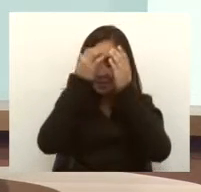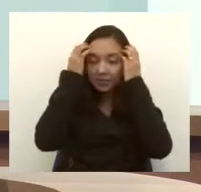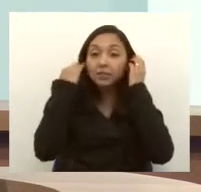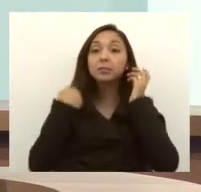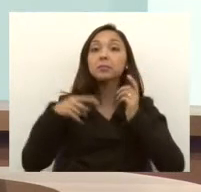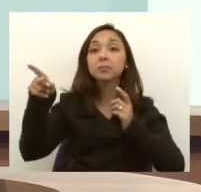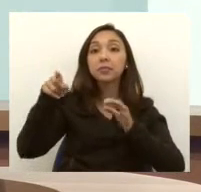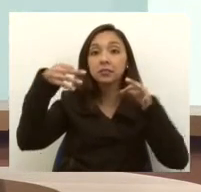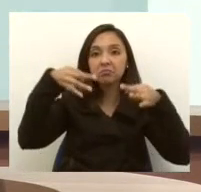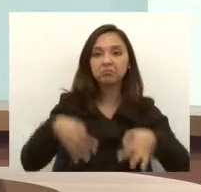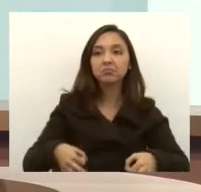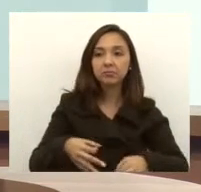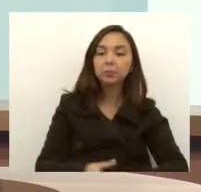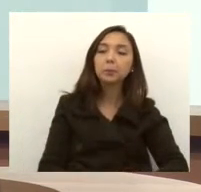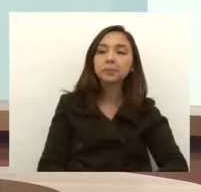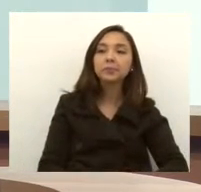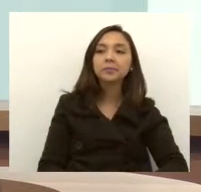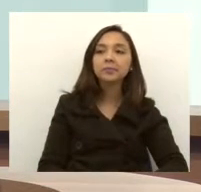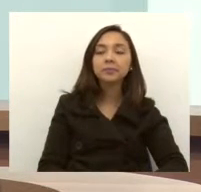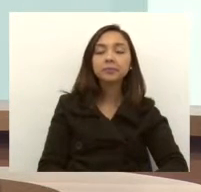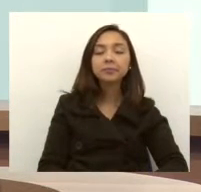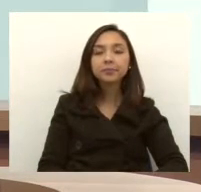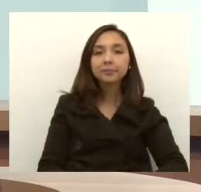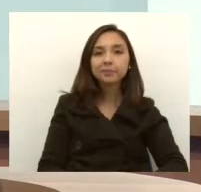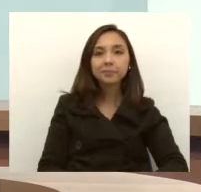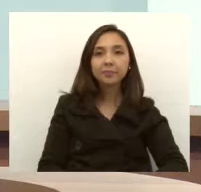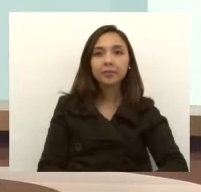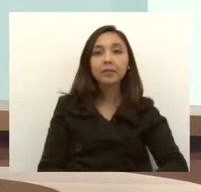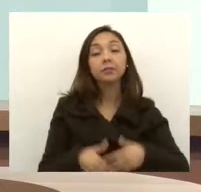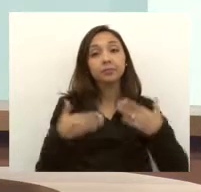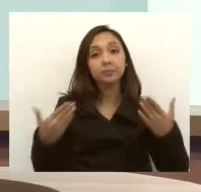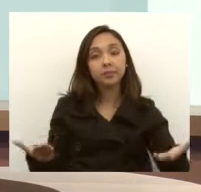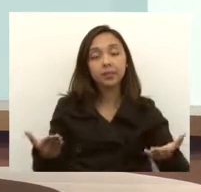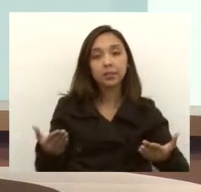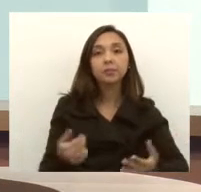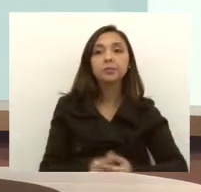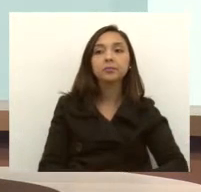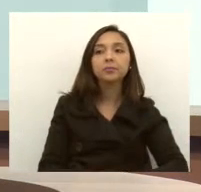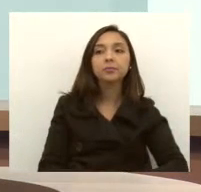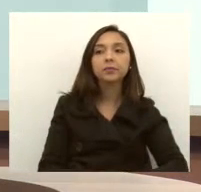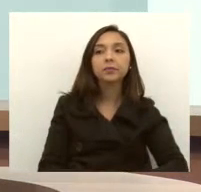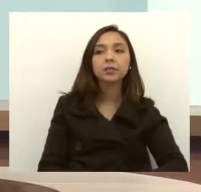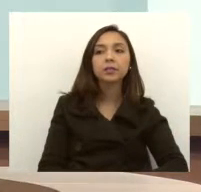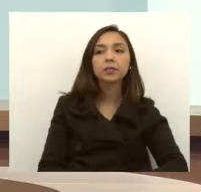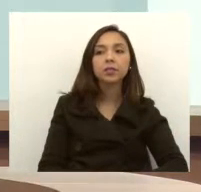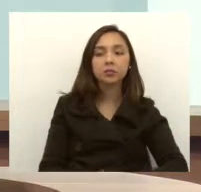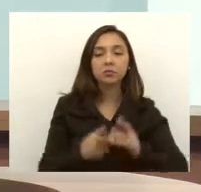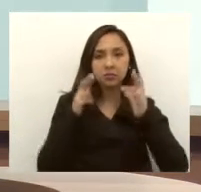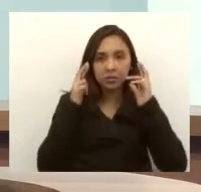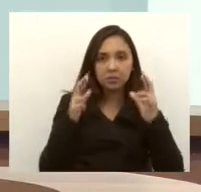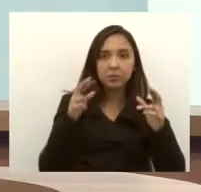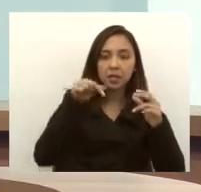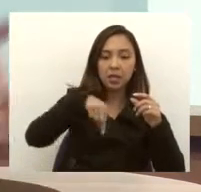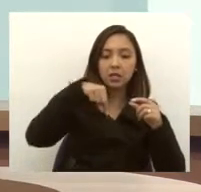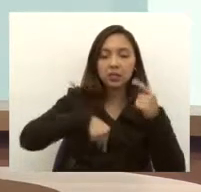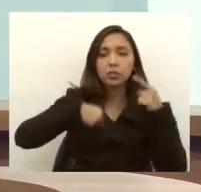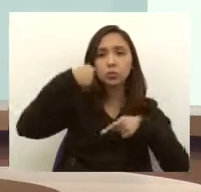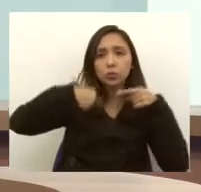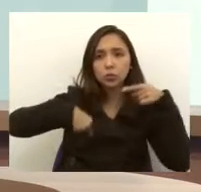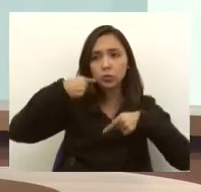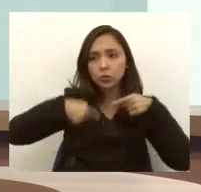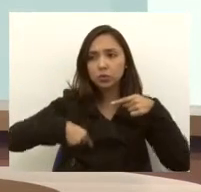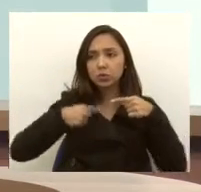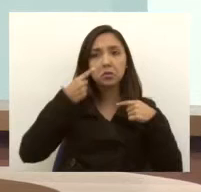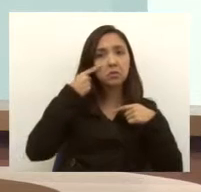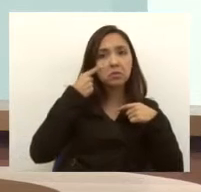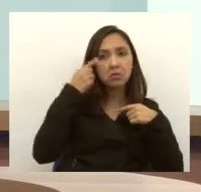pontual. Pontual. Então, senhores, eu acho que não respeito ninguém, que é o parlamento, que é o local de discutir. Não tinha